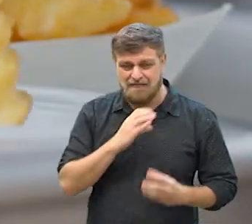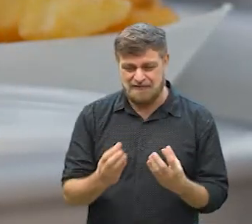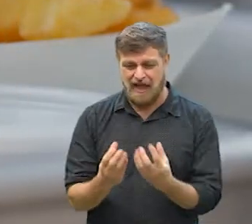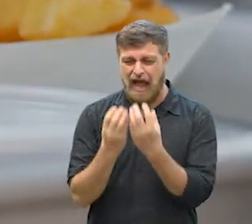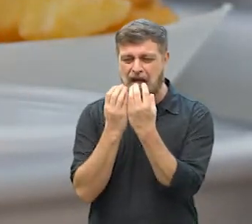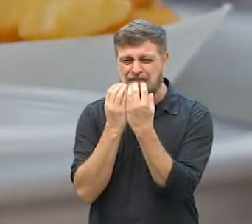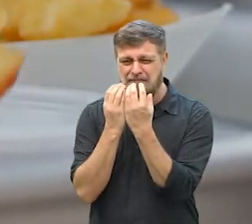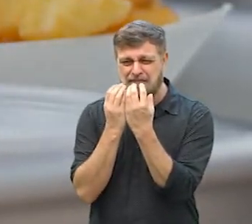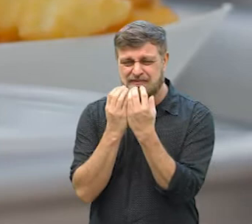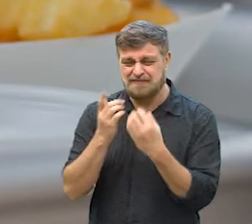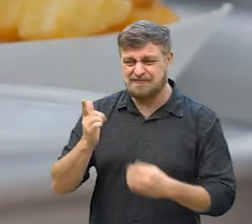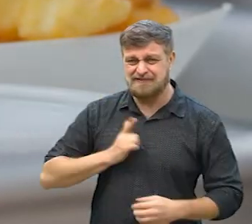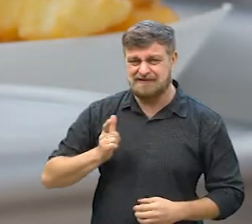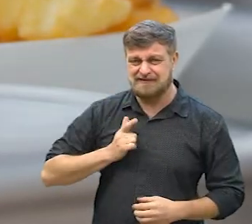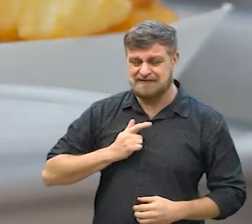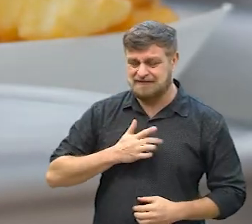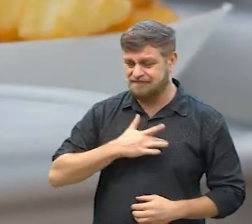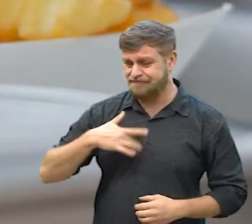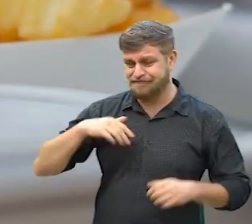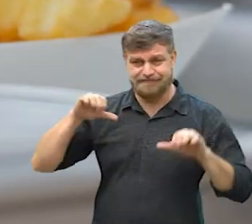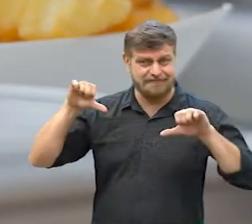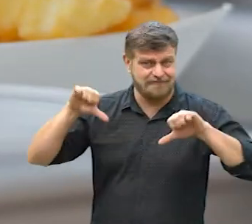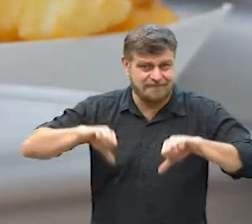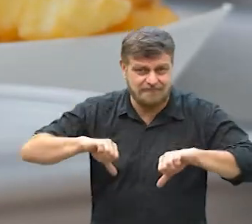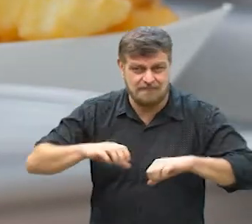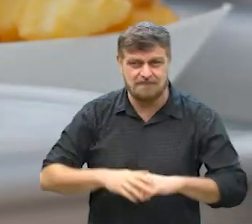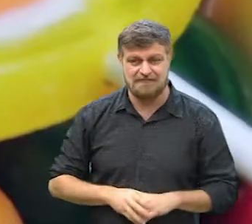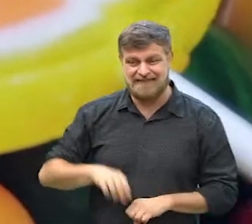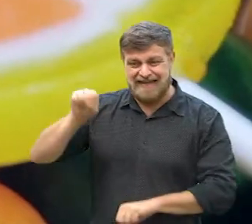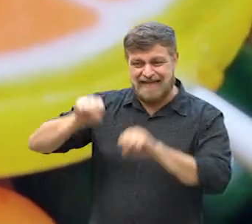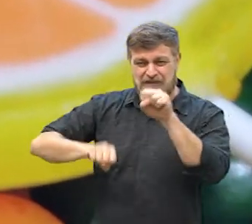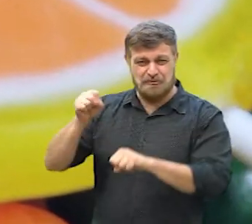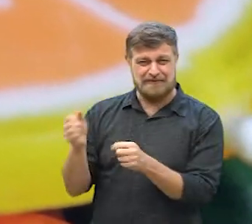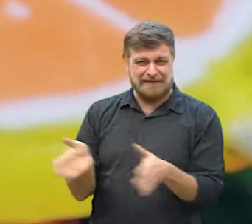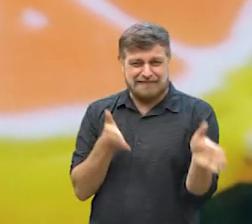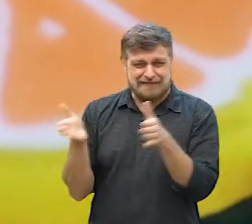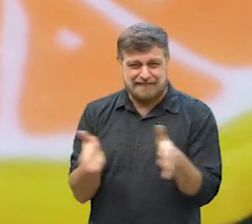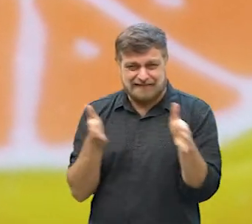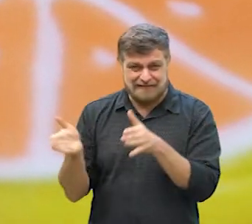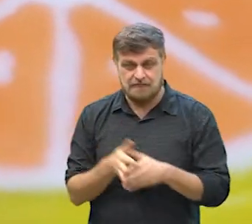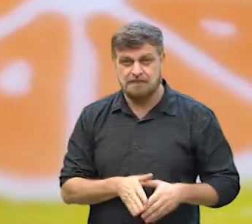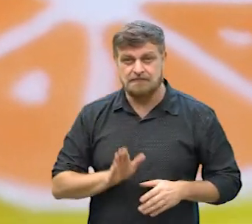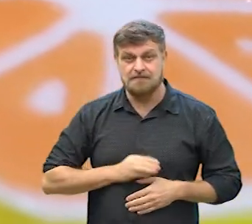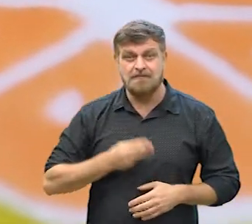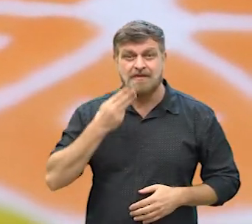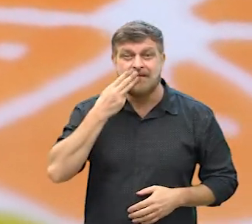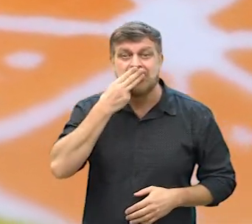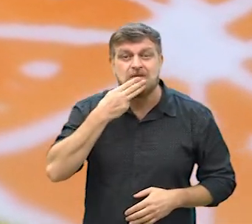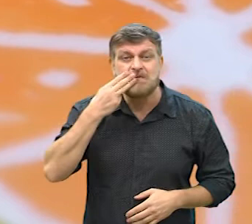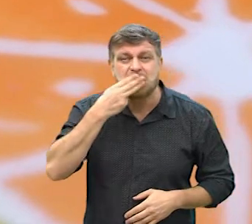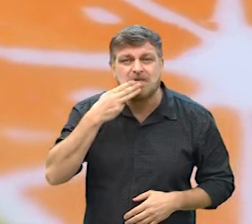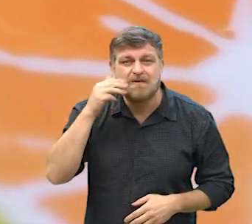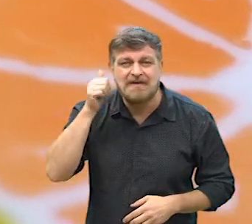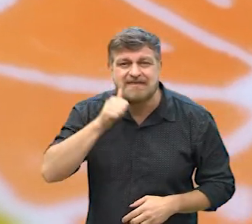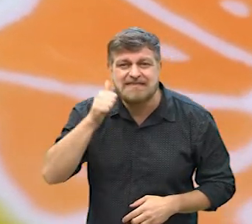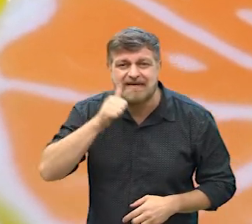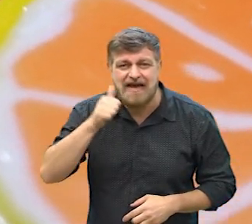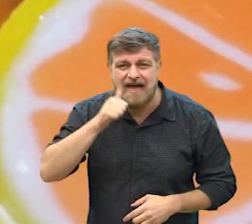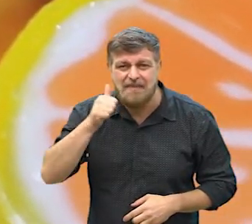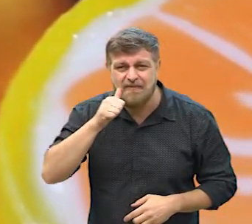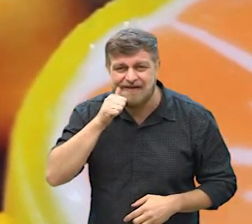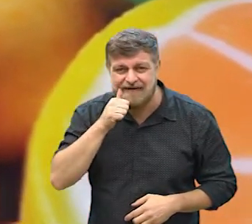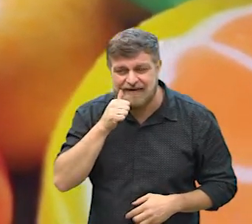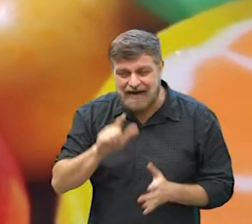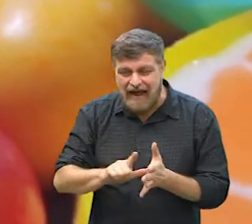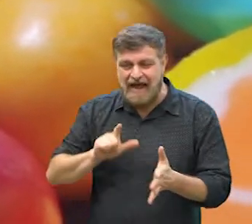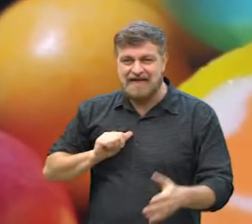foods, mais embalados, eles trazem malefícios à saúde. A procura de doce, principalmente para a mulher em